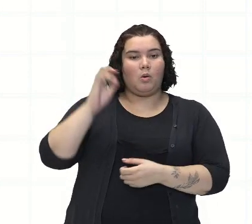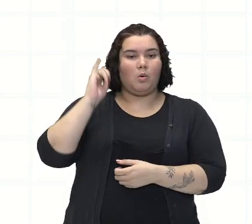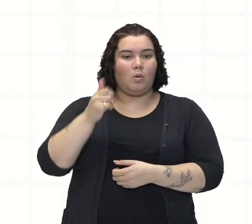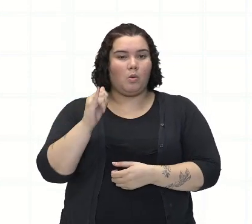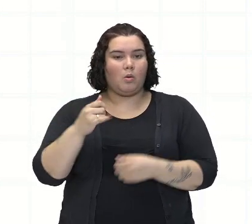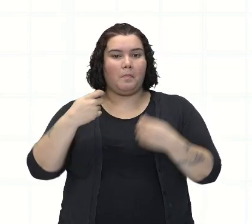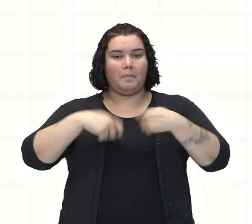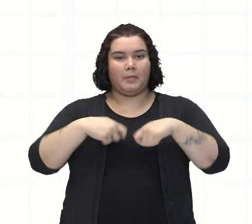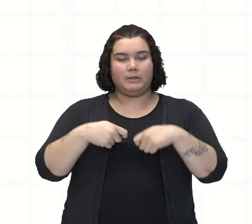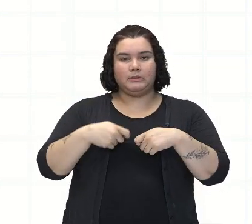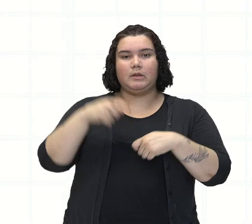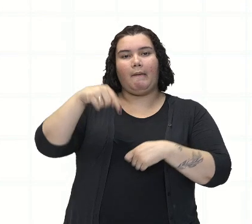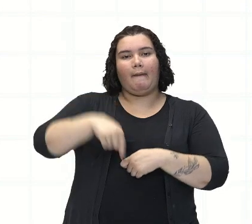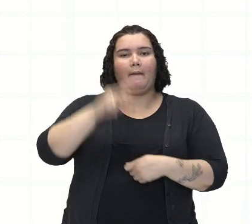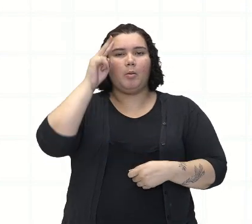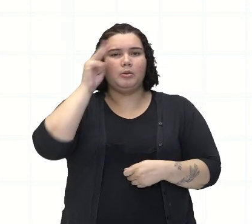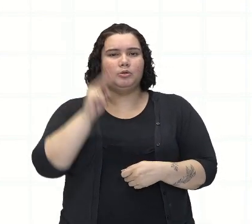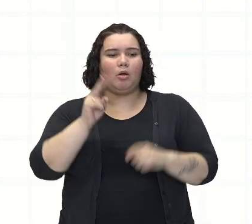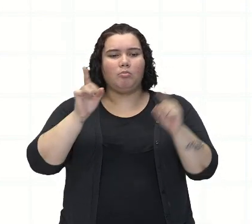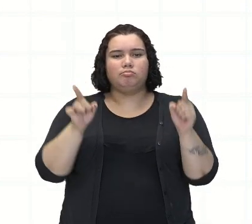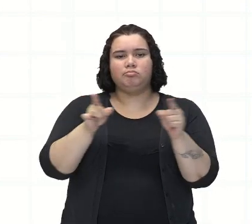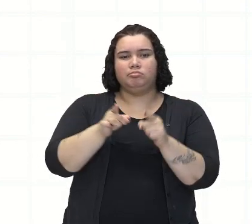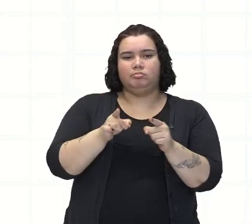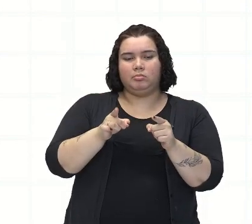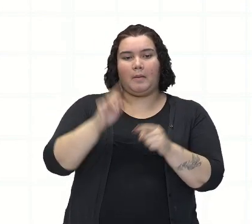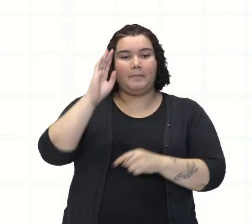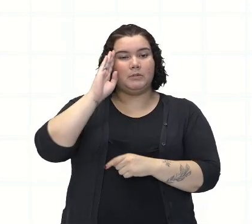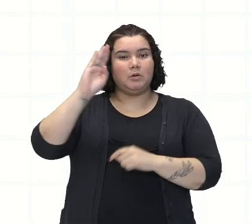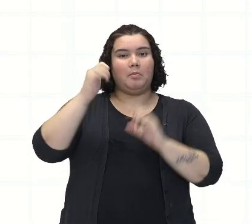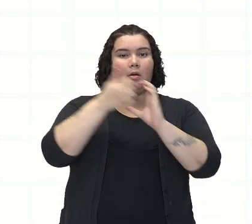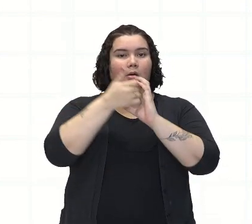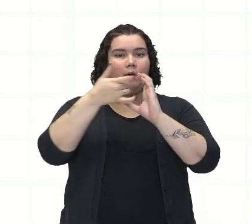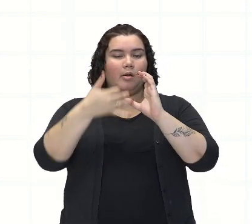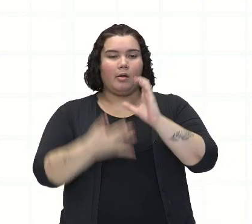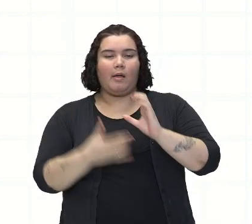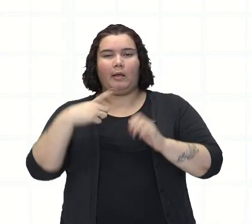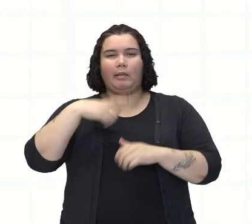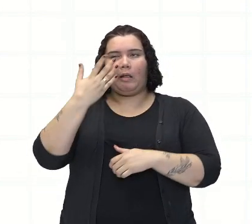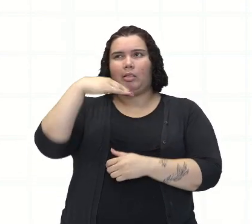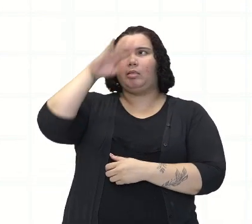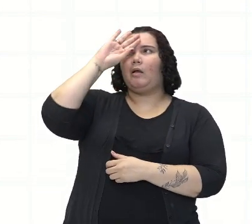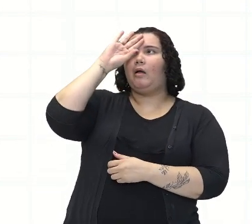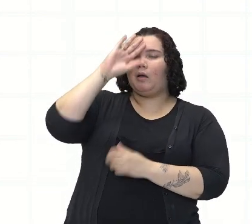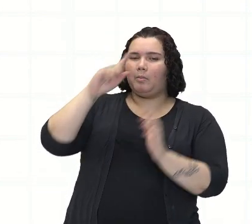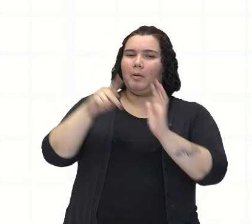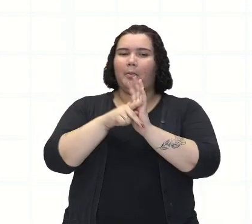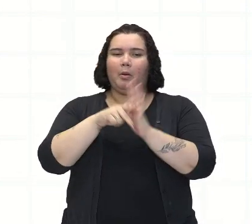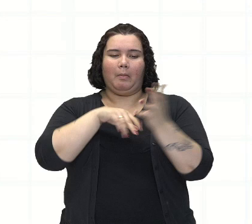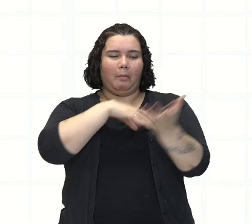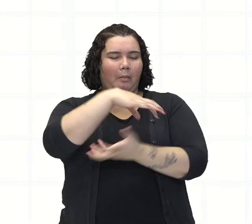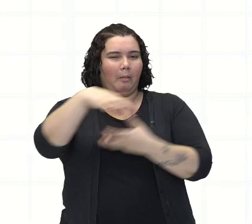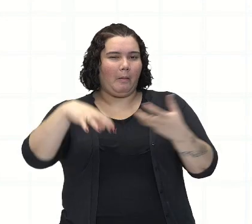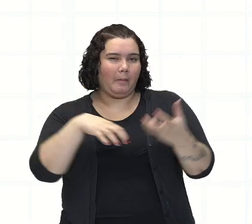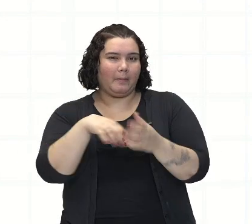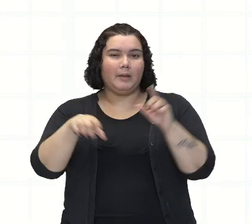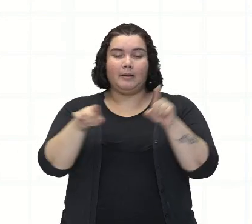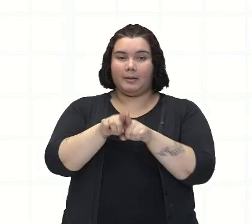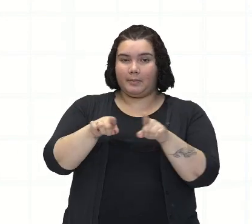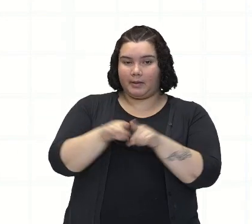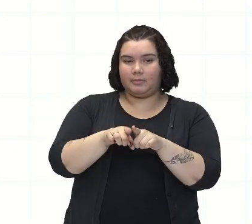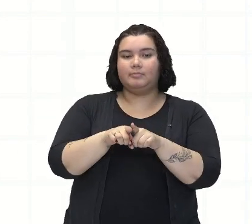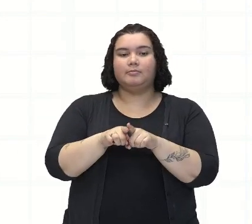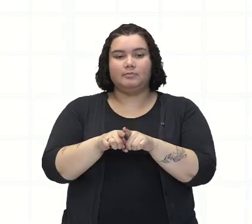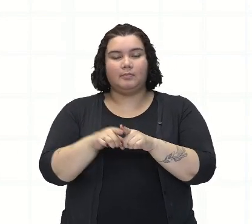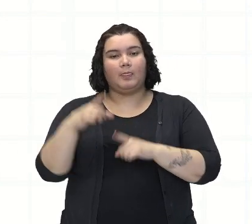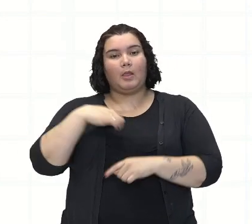uma história curta. E ela vai ter como característica justamente essas situações dramáticas, esses conflitos centrais, geralmente um